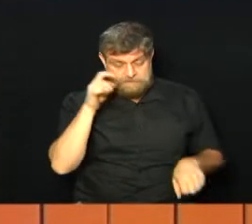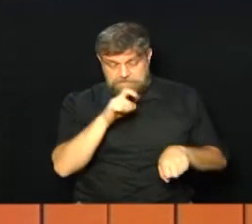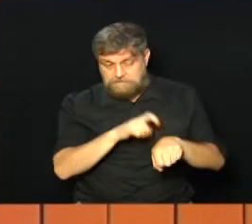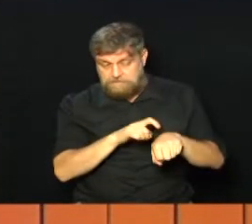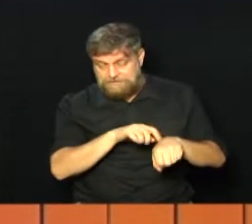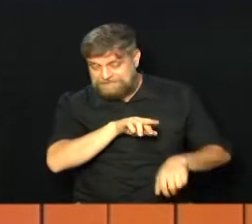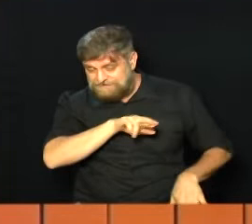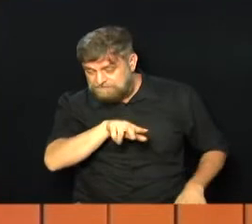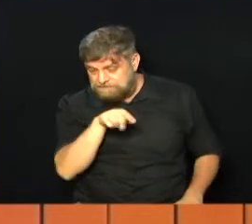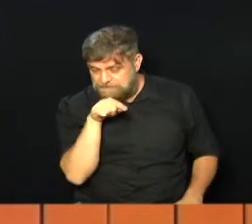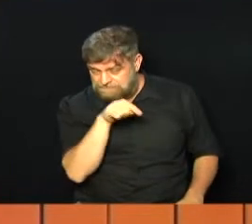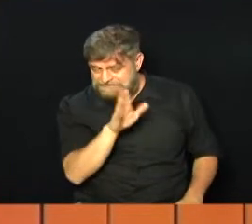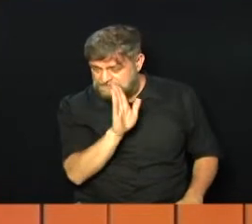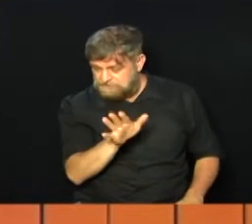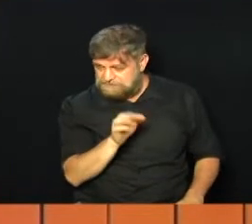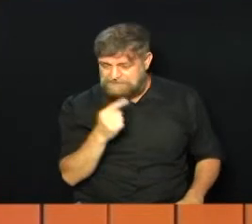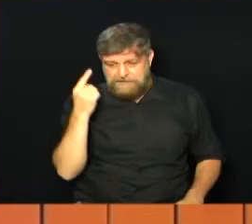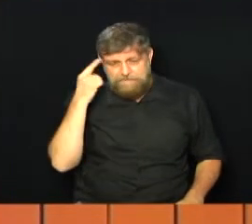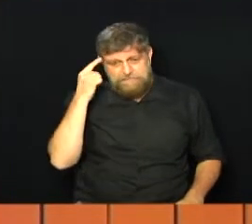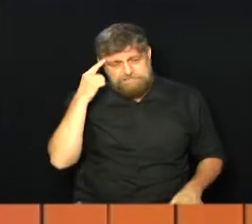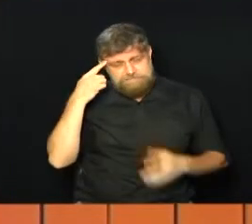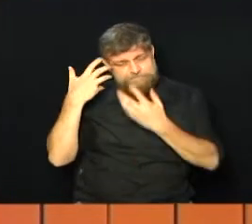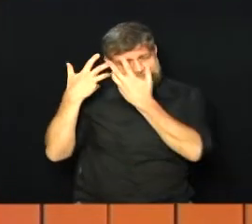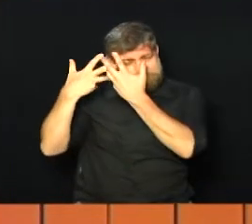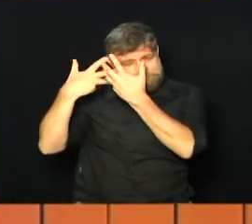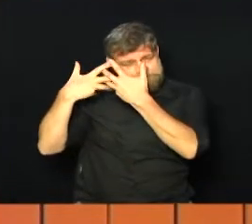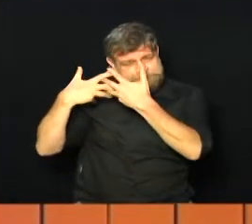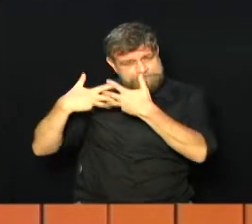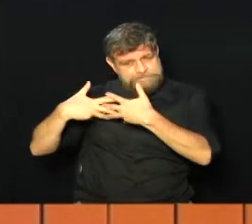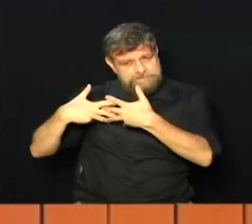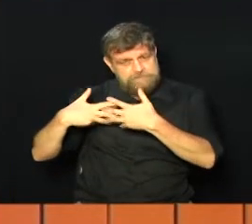Era algo que você já estava esperando?